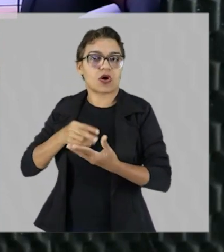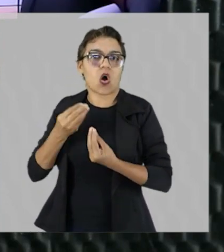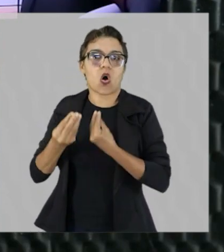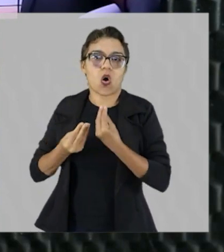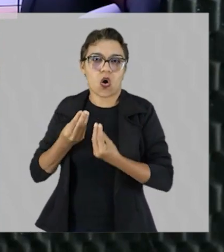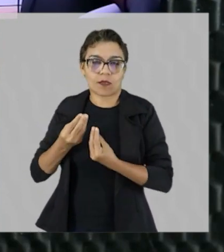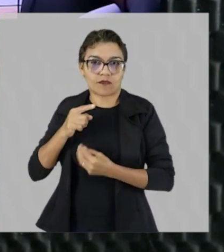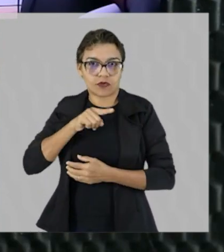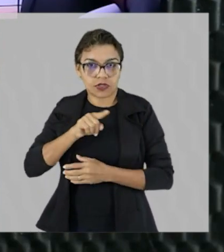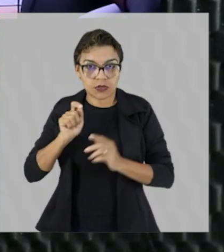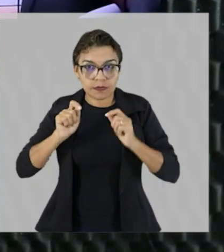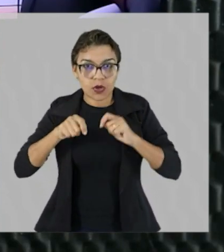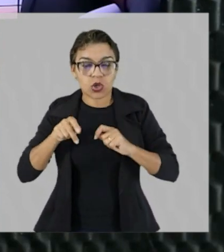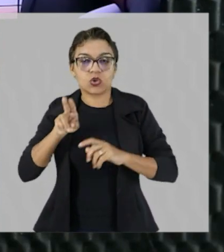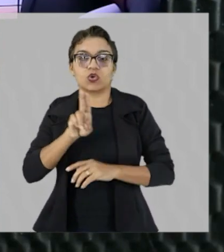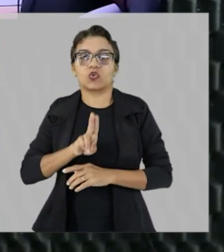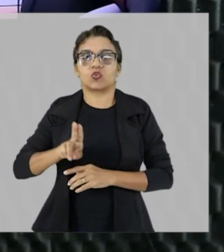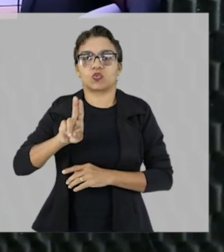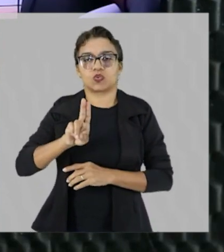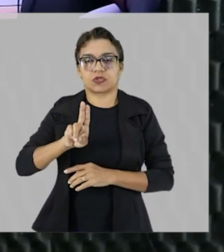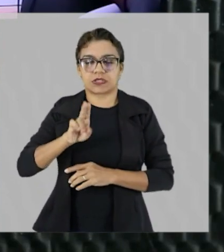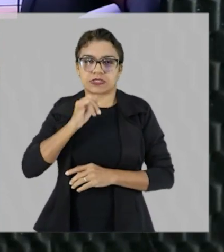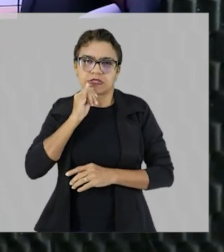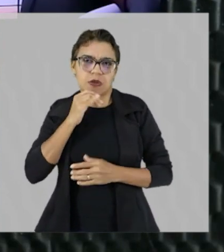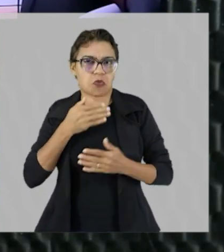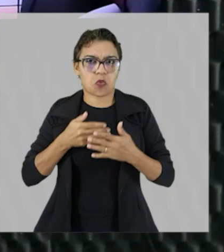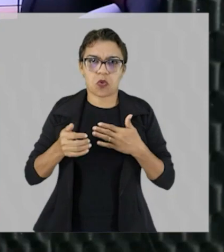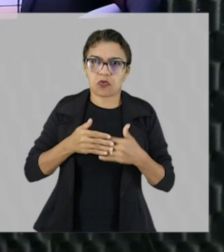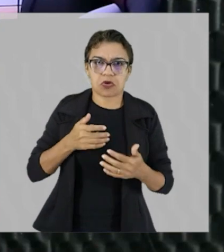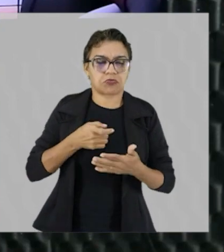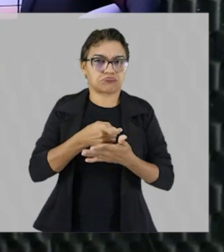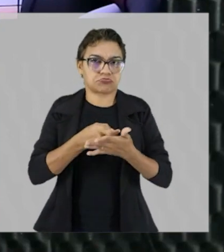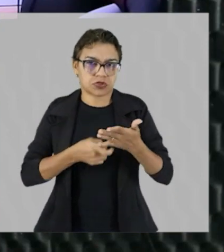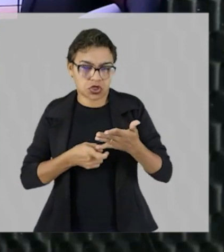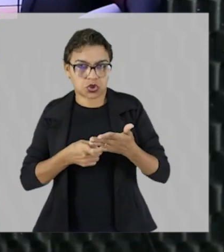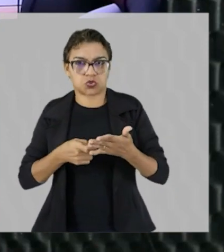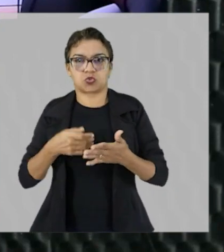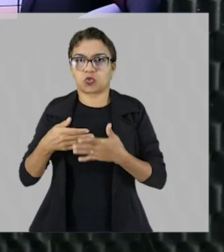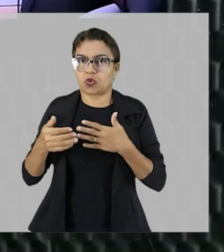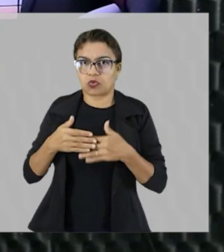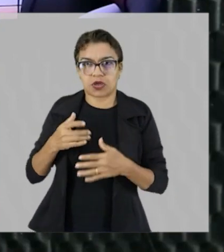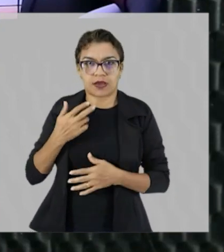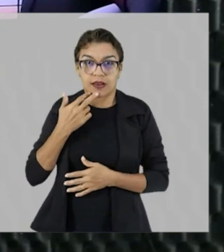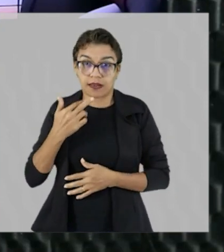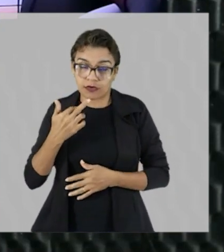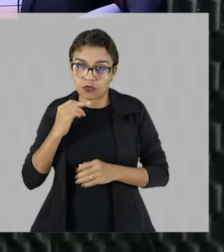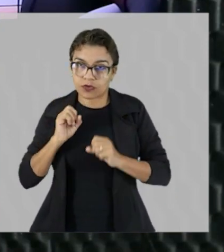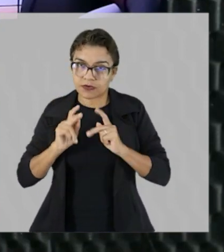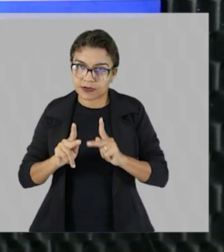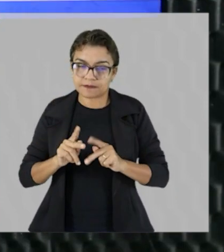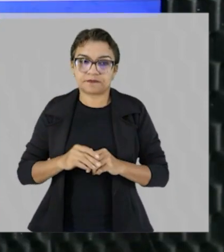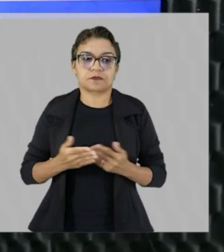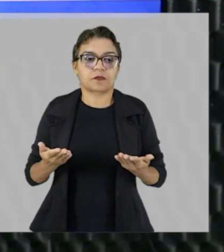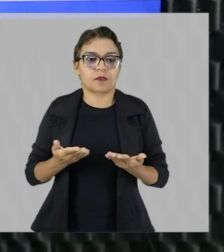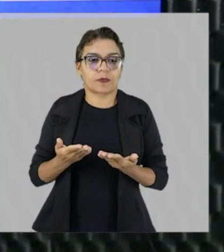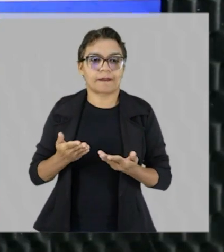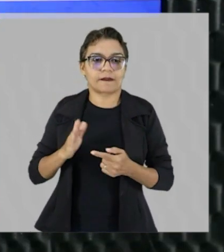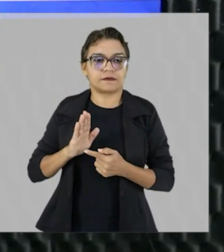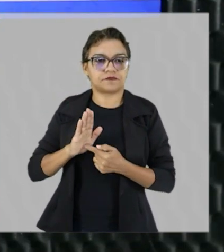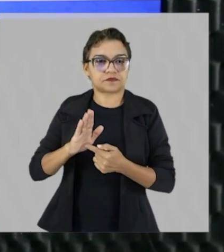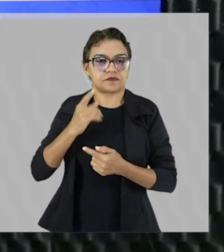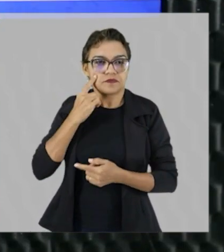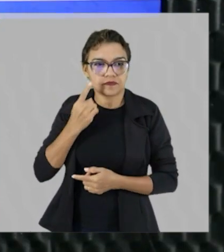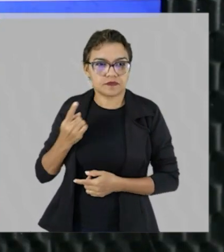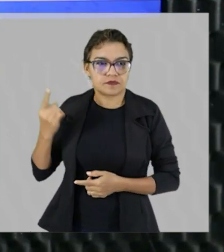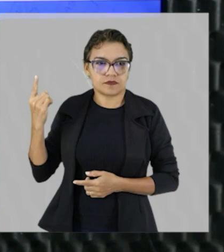podem aplicar em qualquer texto, de qualquer idioma, tá? Então, vamos dar uma olhadinha nisso hoje.